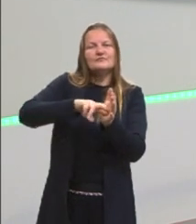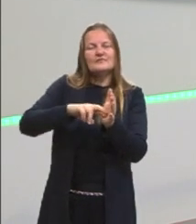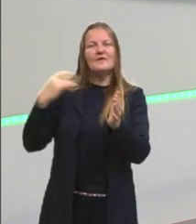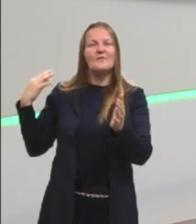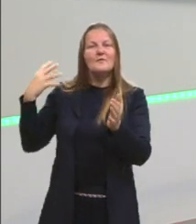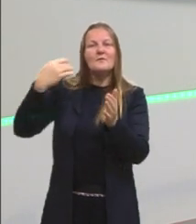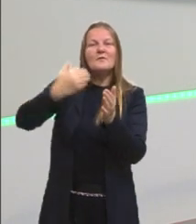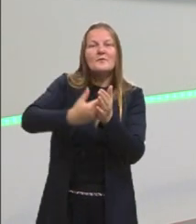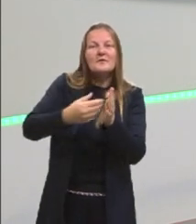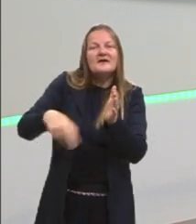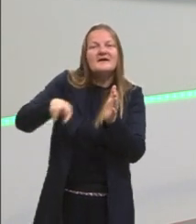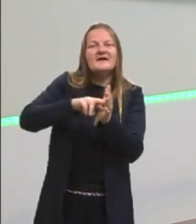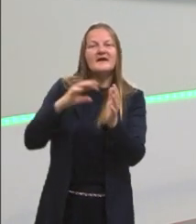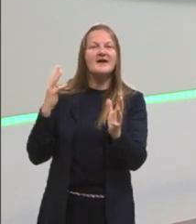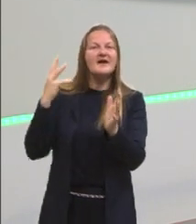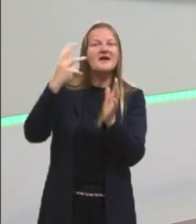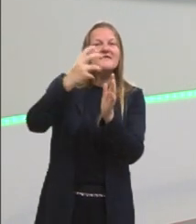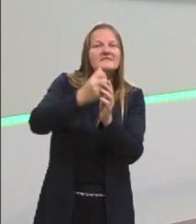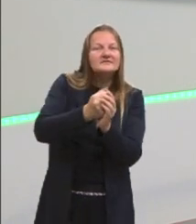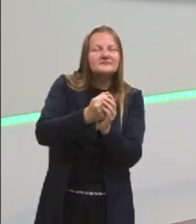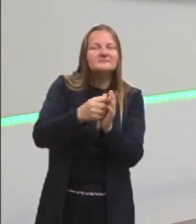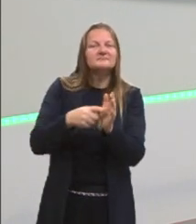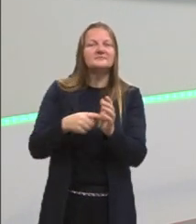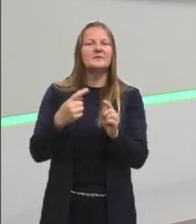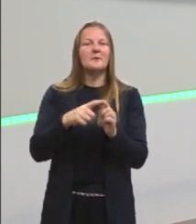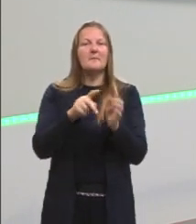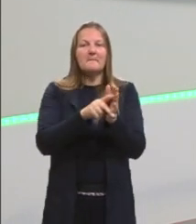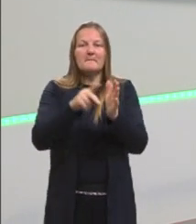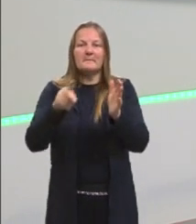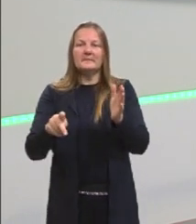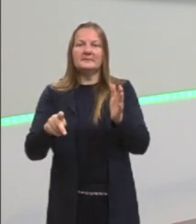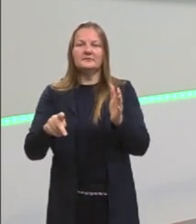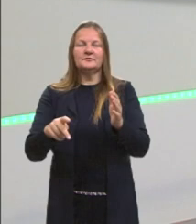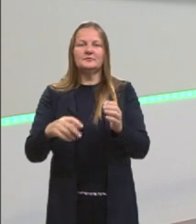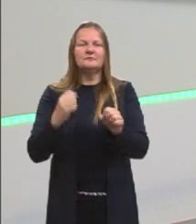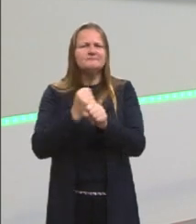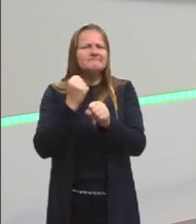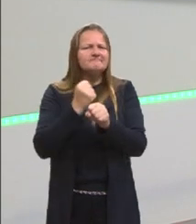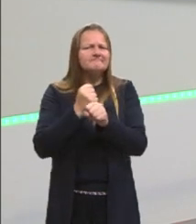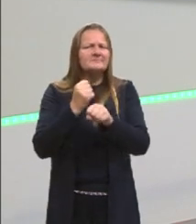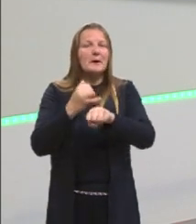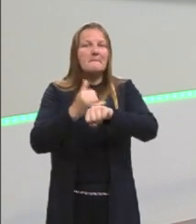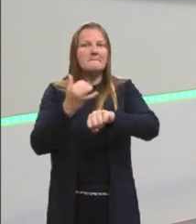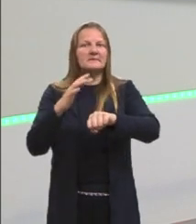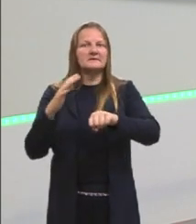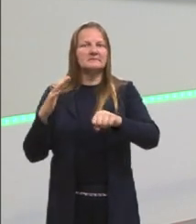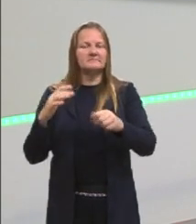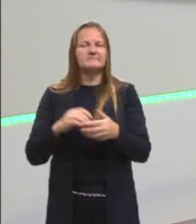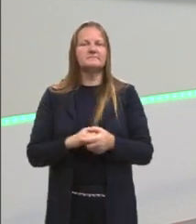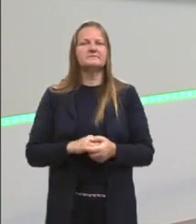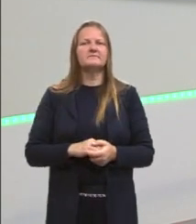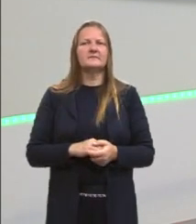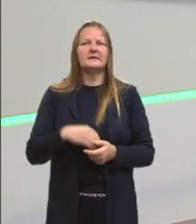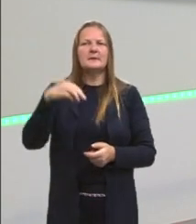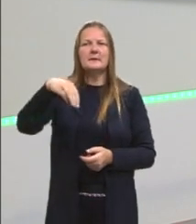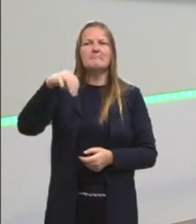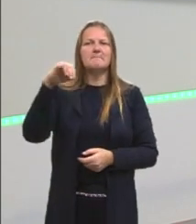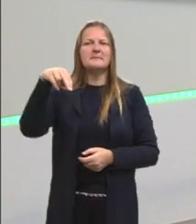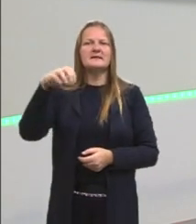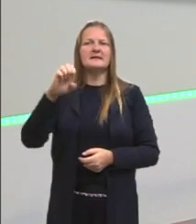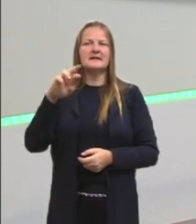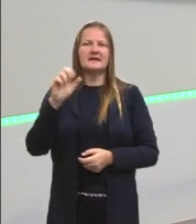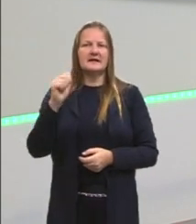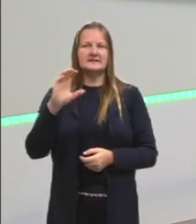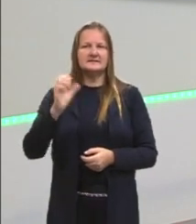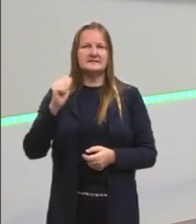da do período da mineração alguns avanços que é o período mineração nos proporcionou